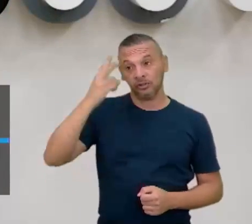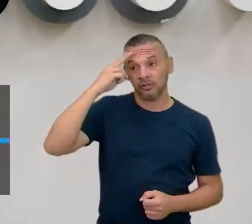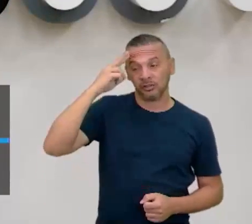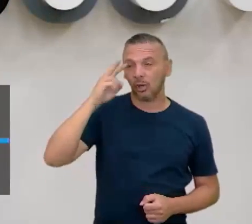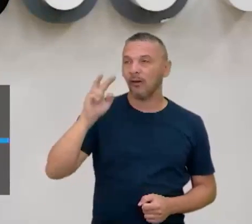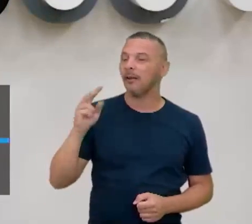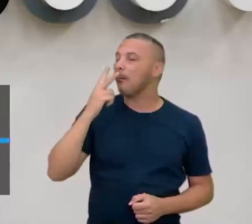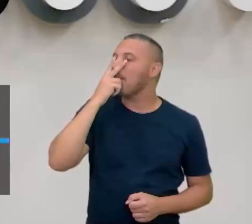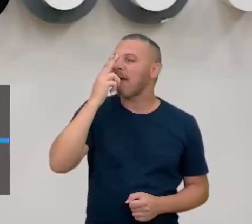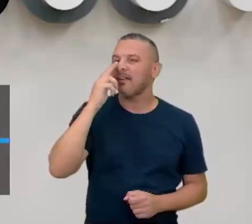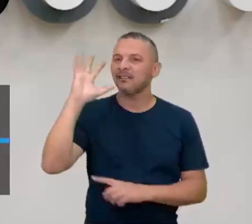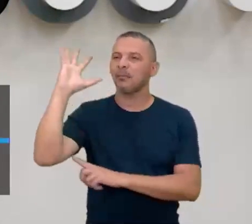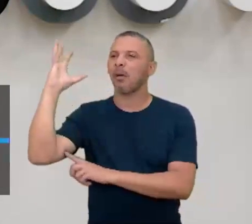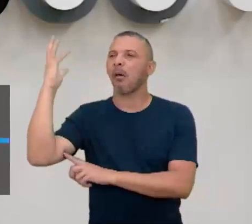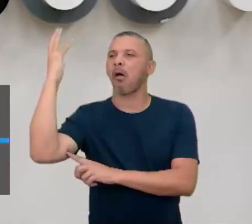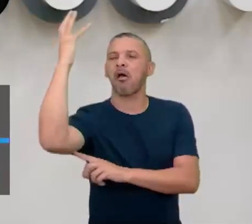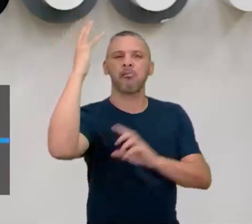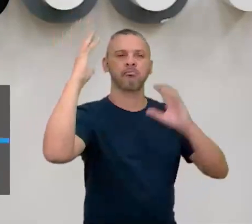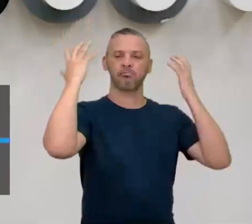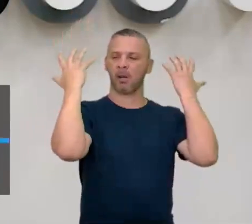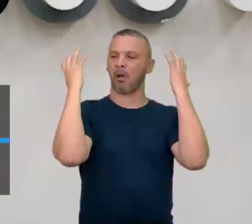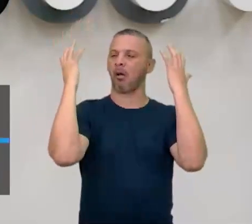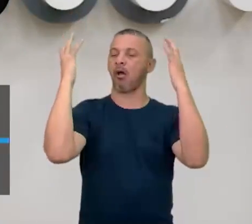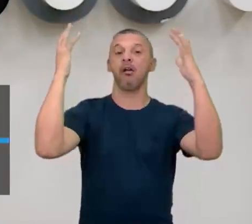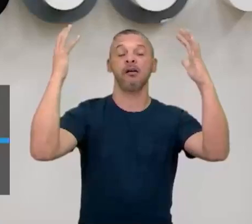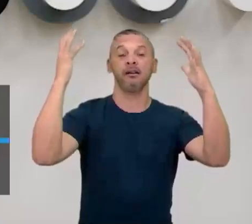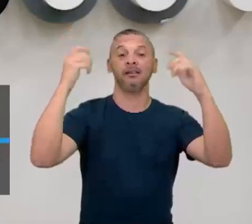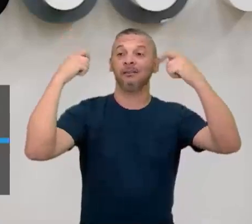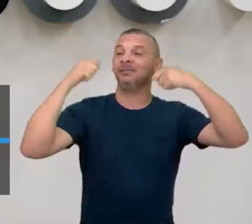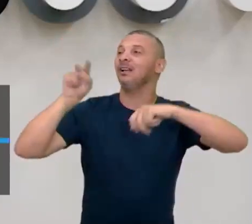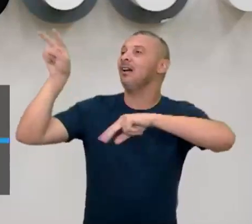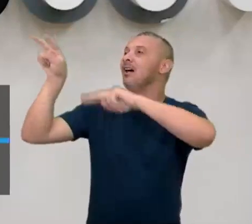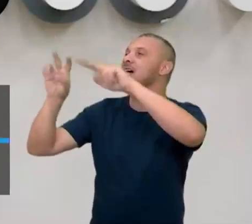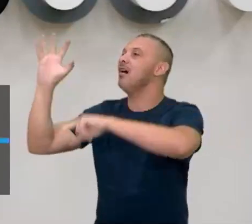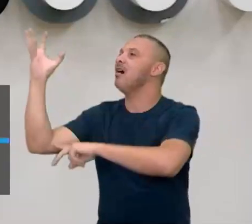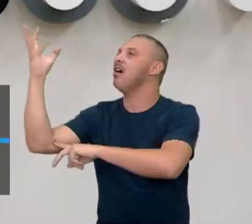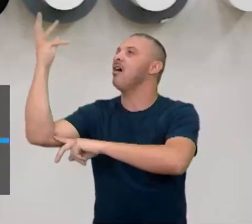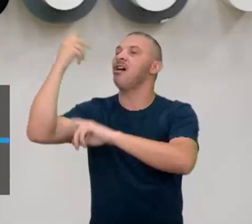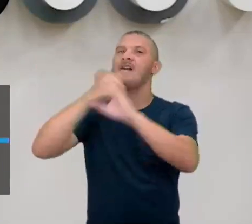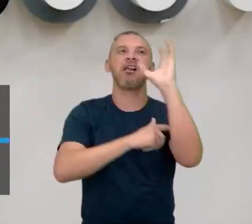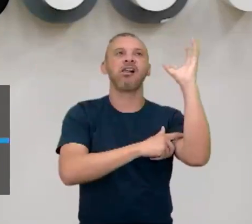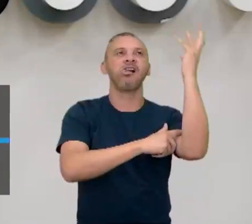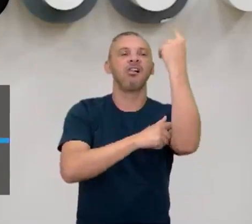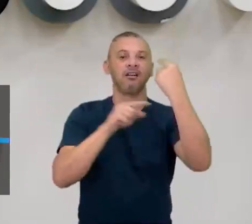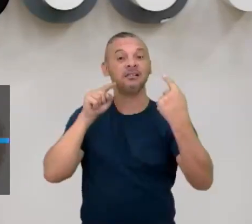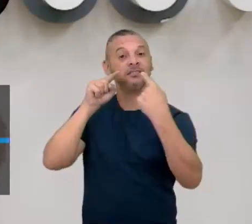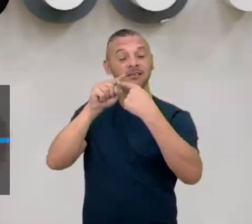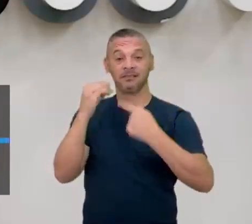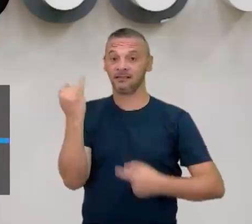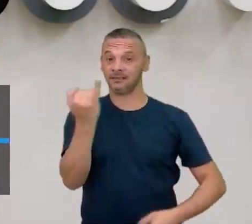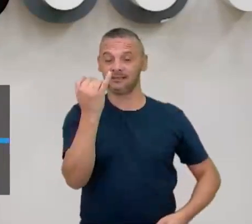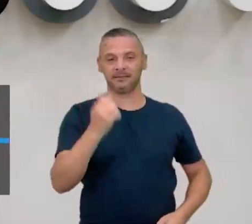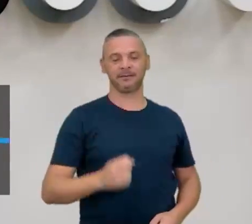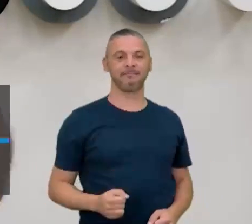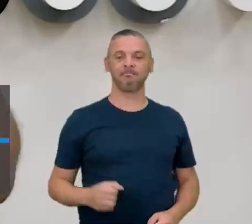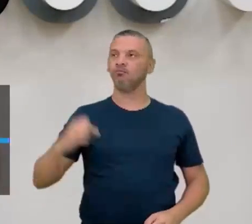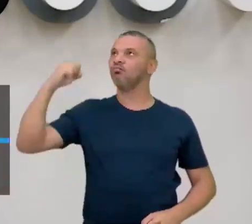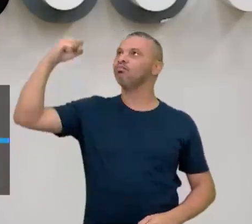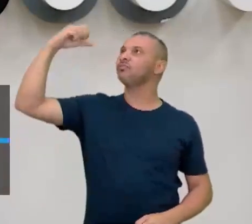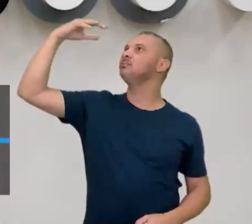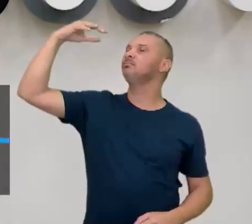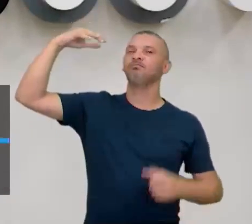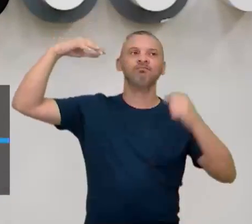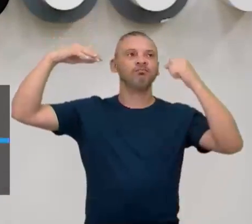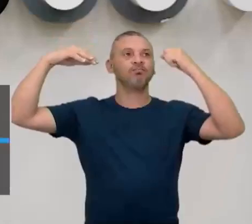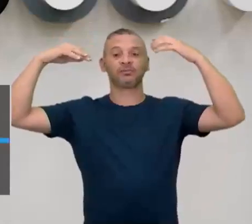árvore, alguma coisa que traga esses elementos aí. Então é o cenografista que acaba nos ajudando nisso. O iluminador.